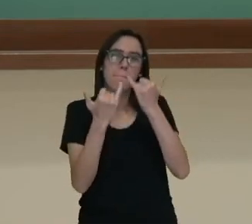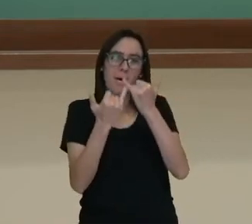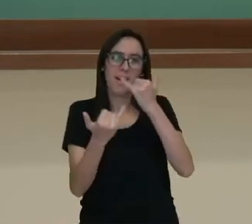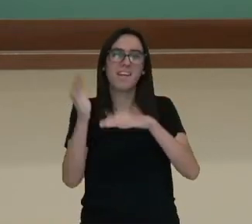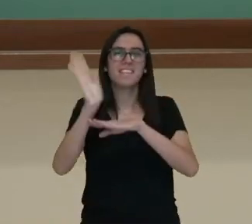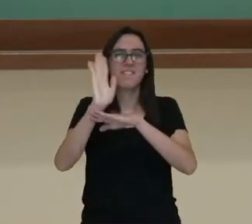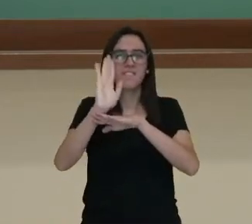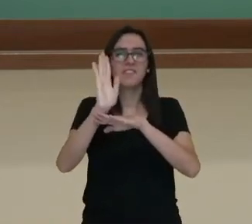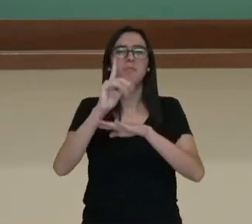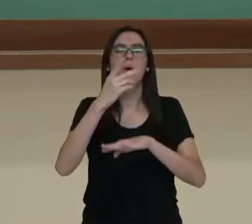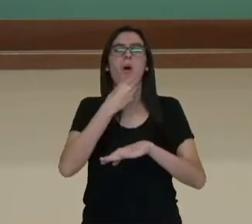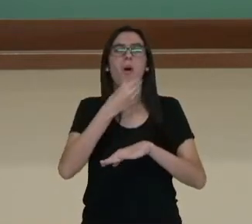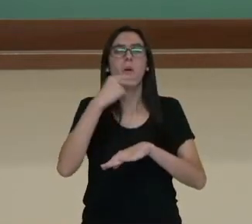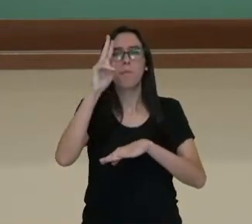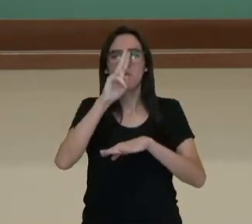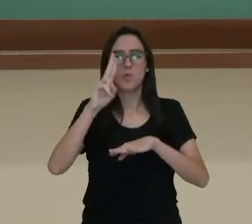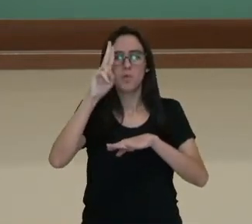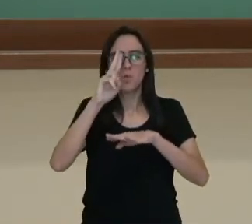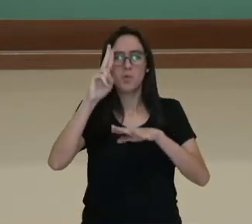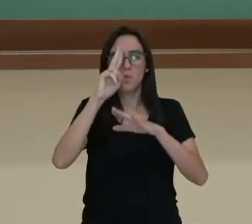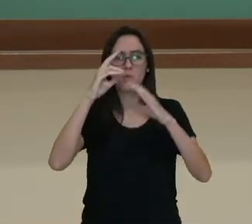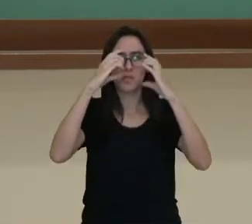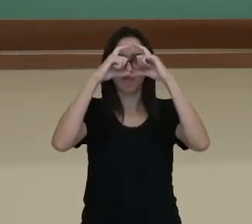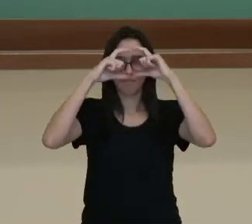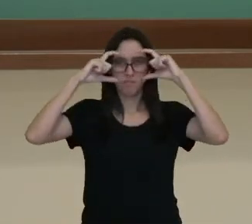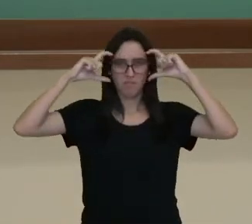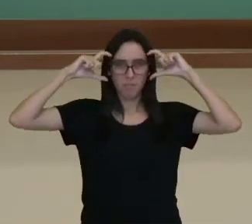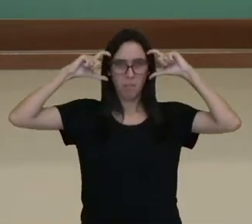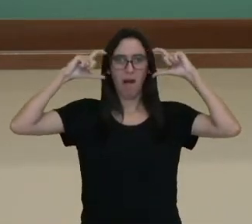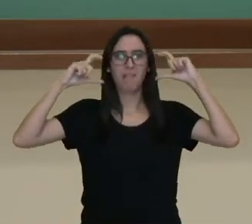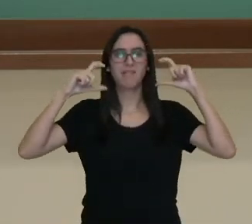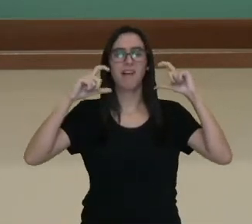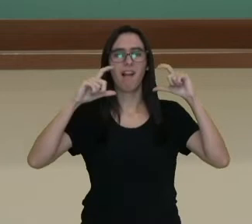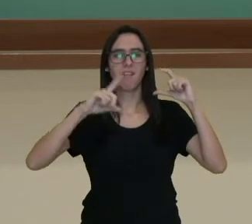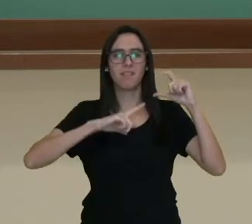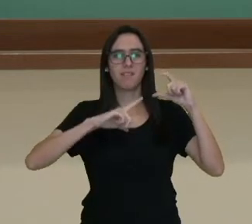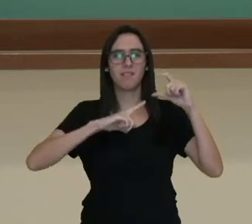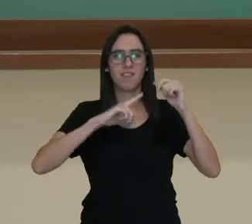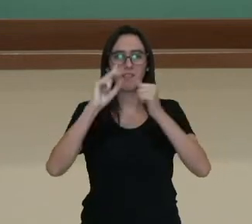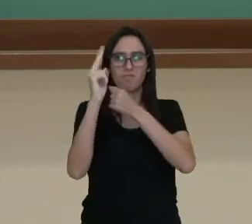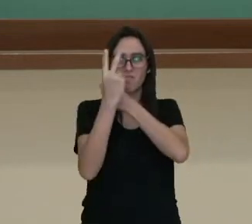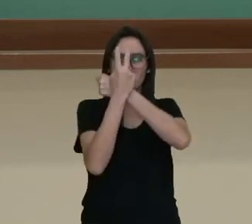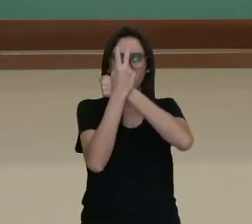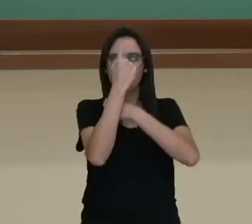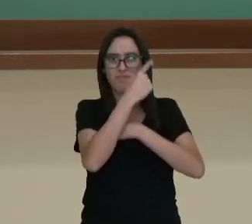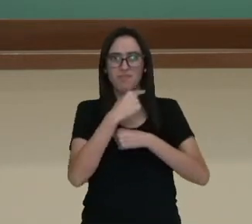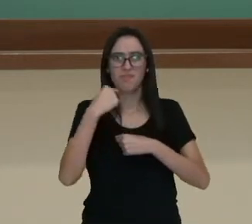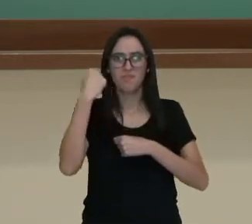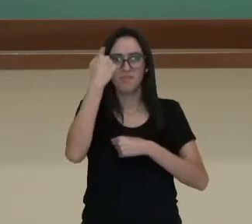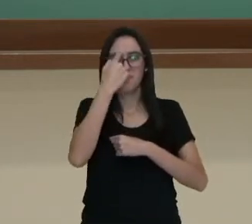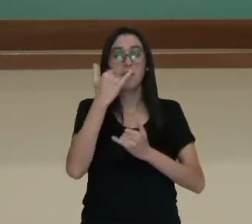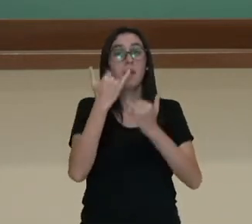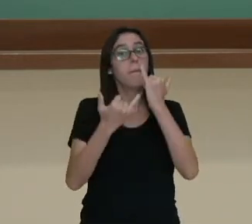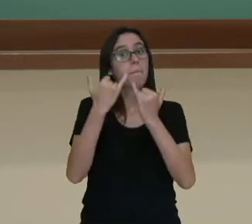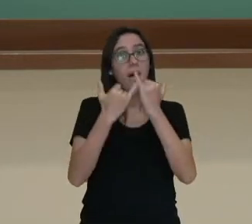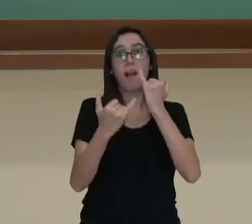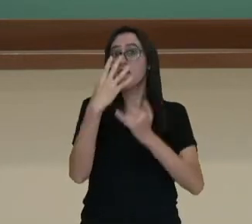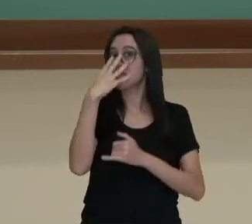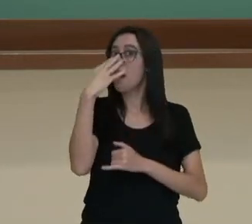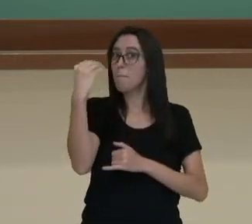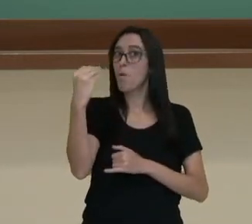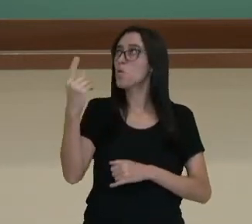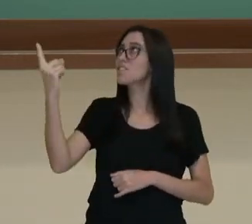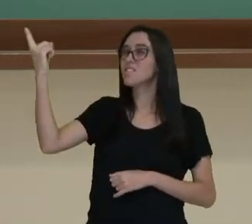uma máscara num formato aí como se fosse, né, o rosto, a face de uma raposa. E olha